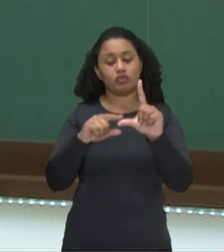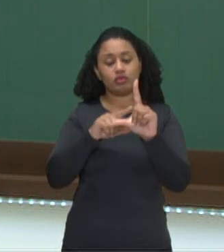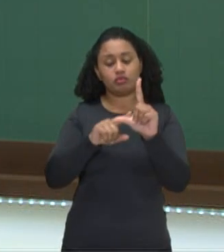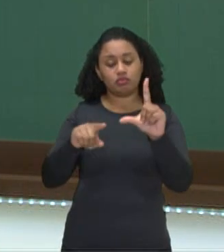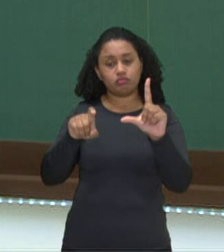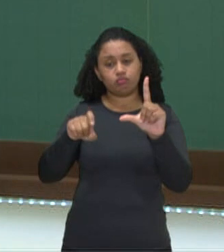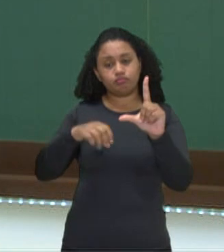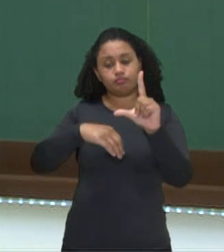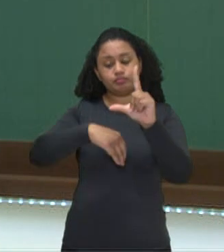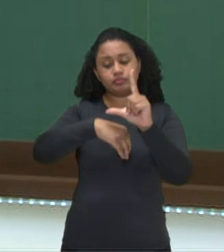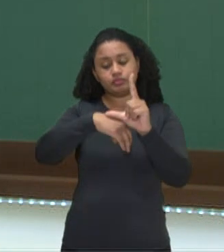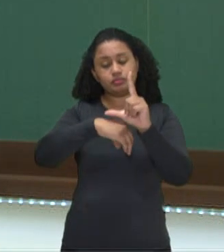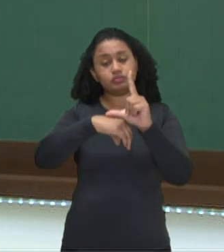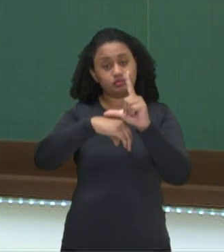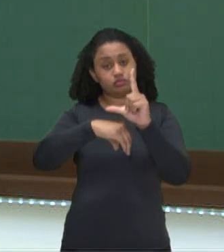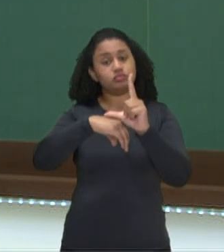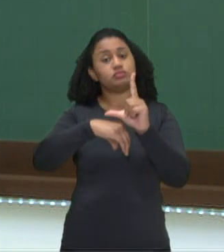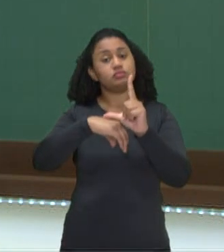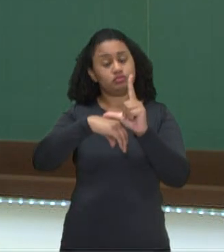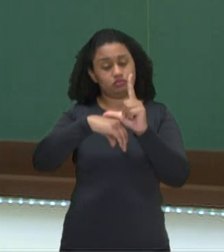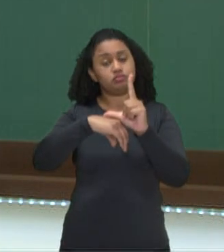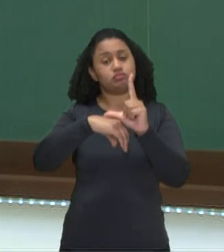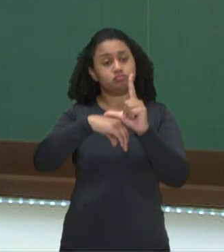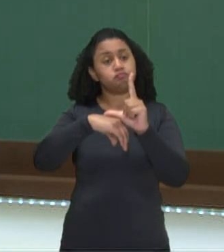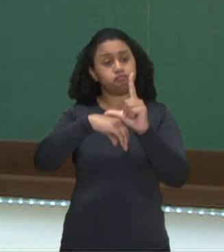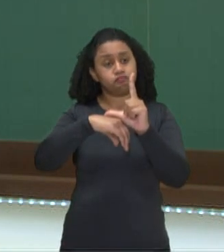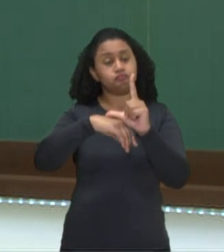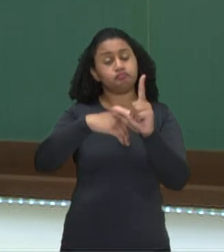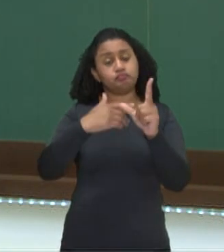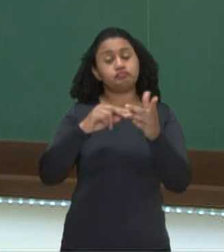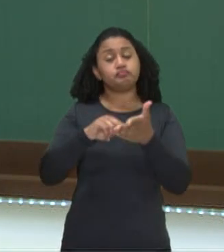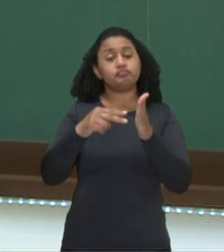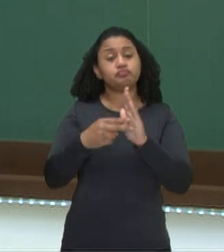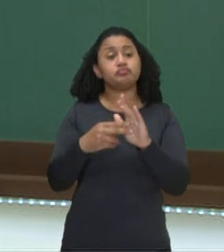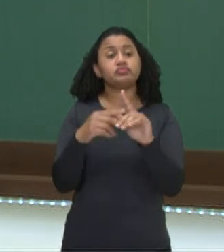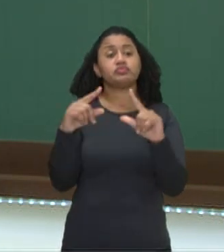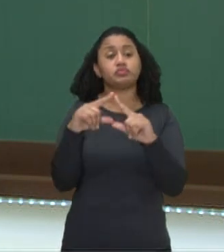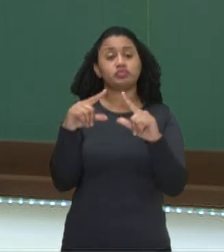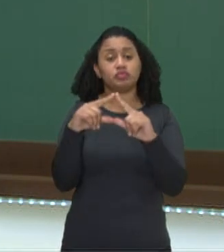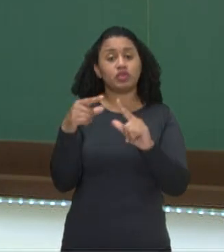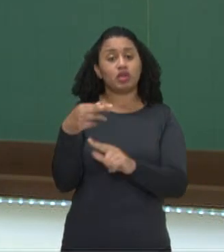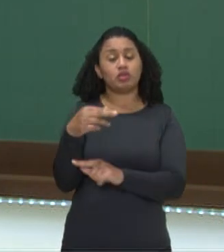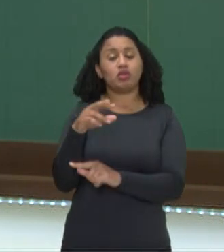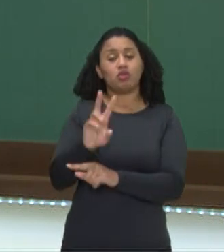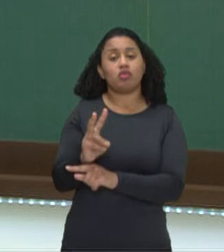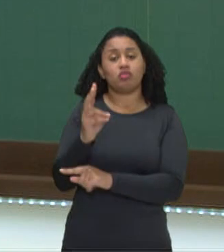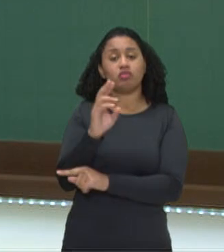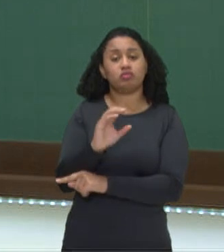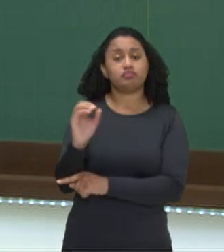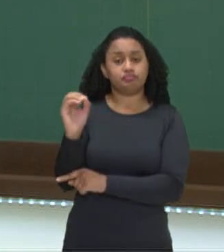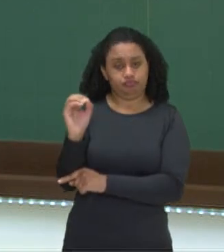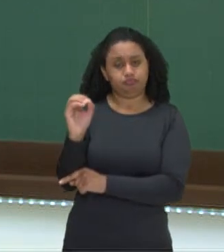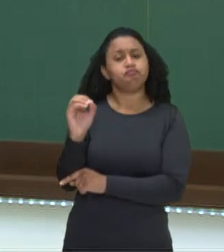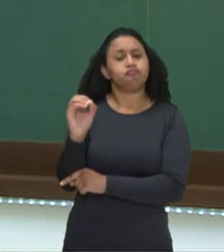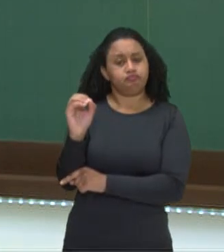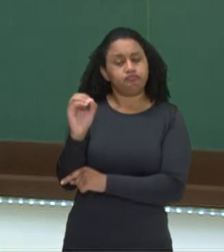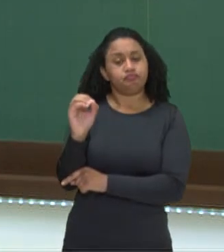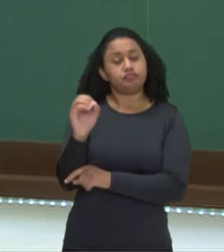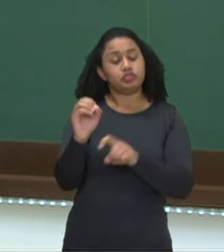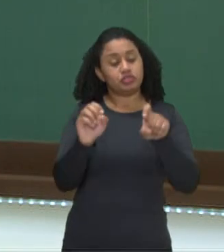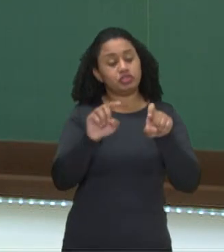Concavidade voltada para baixo e a parábola encostou no eixo do x. O que que significa? Que o meu delta era igual a zero.